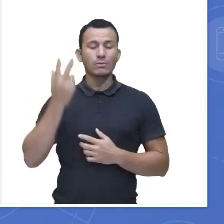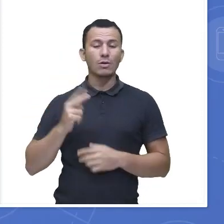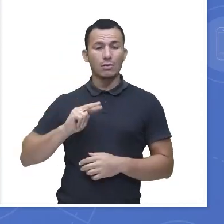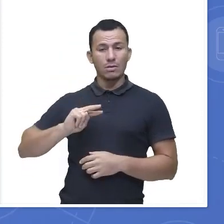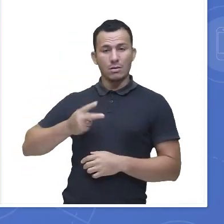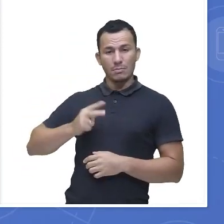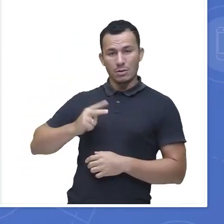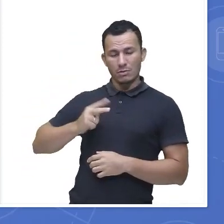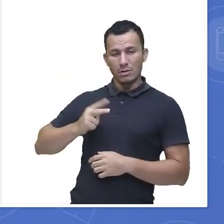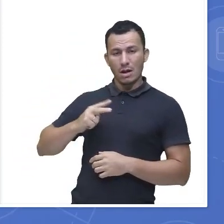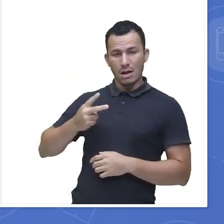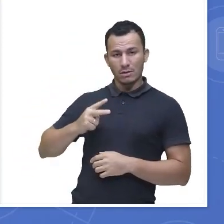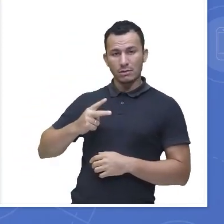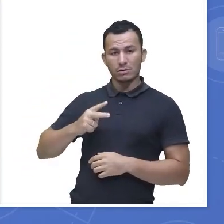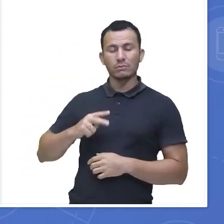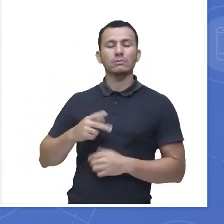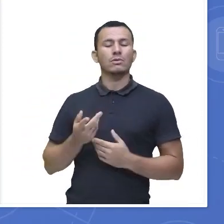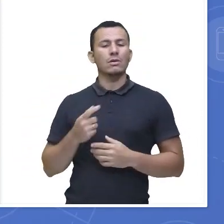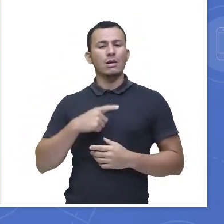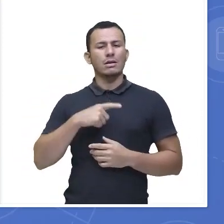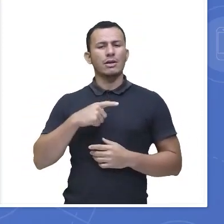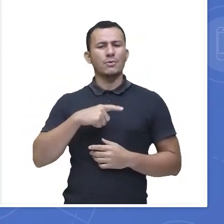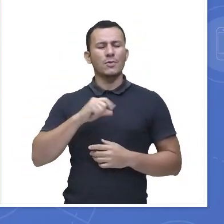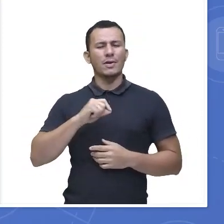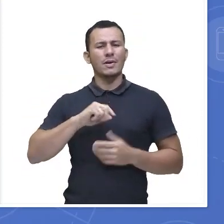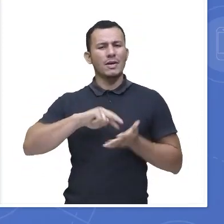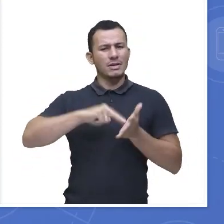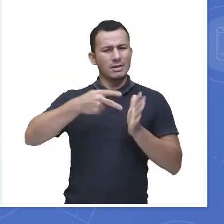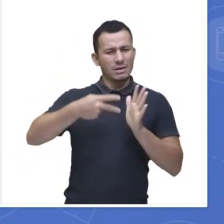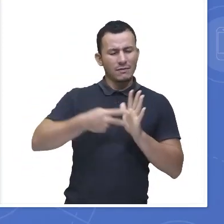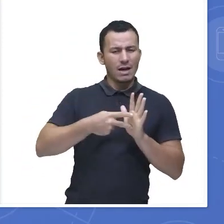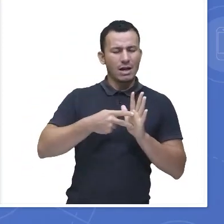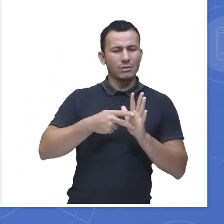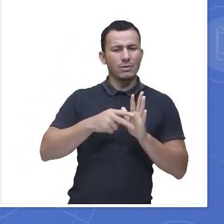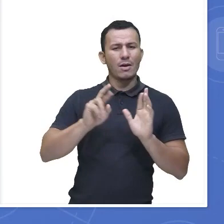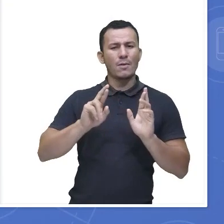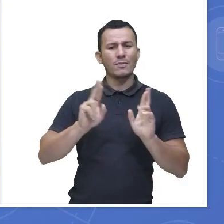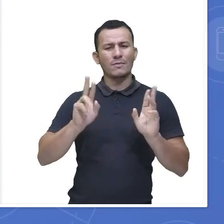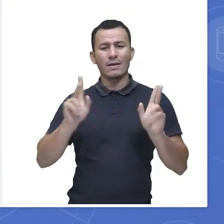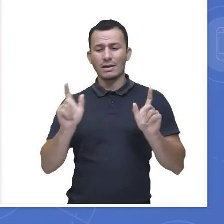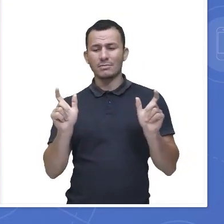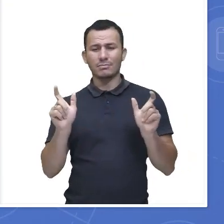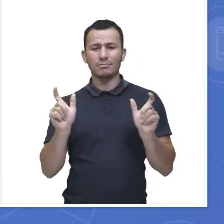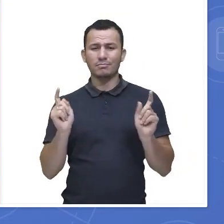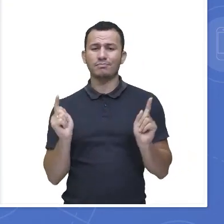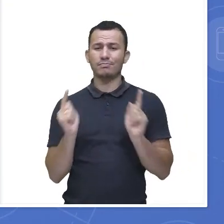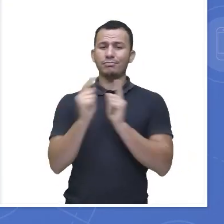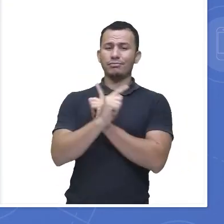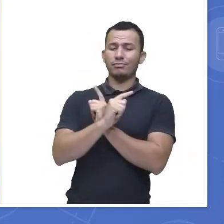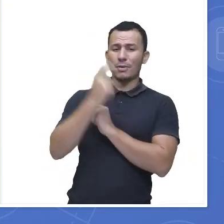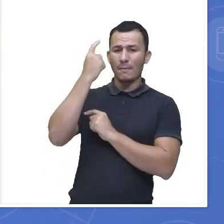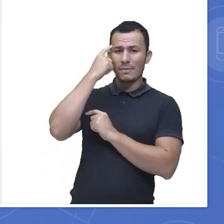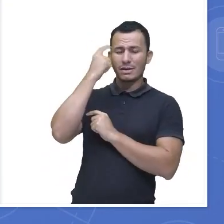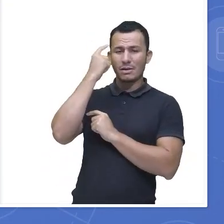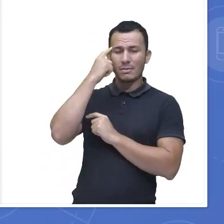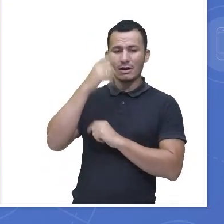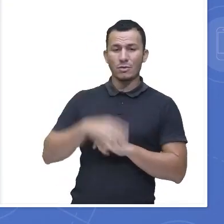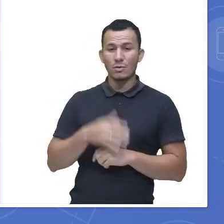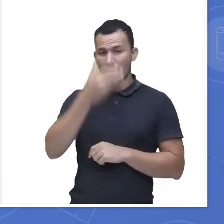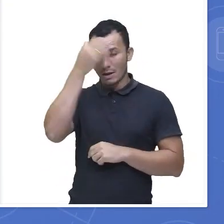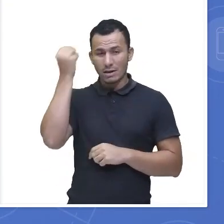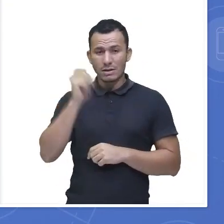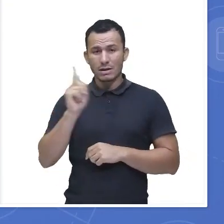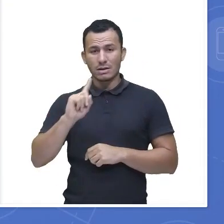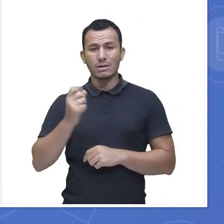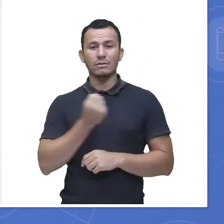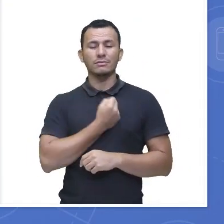Ambiguidade. Ambiguidade consiste exatamente em dizer o oposto daquilo que eu penso. Nunca mais esqueça isso. Vamos para a